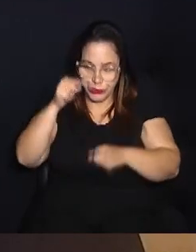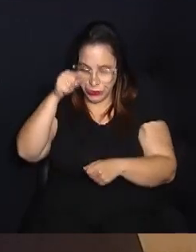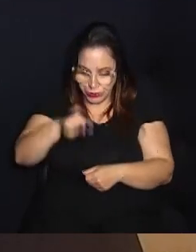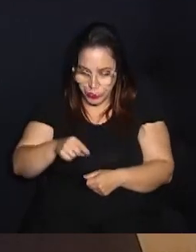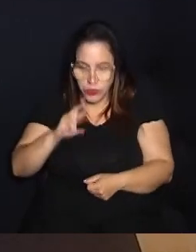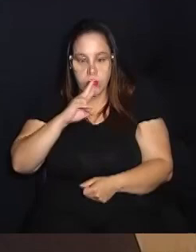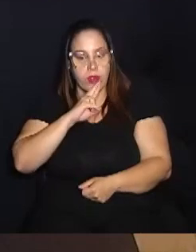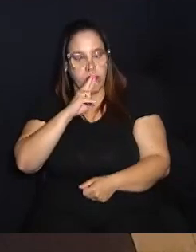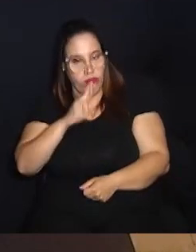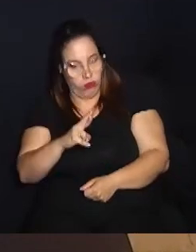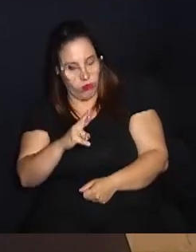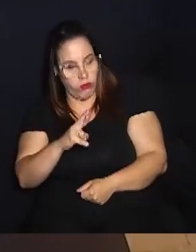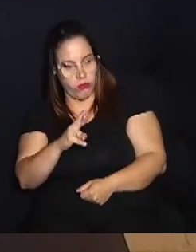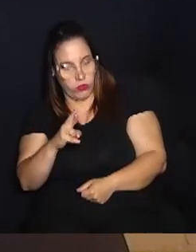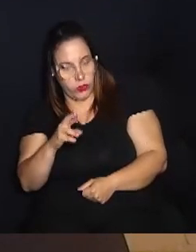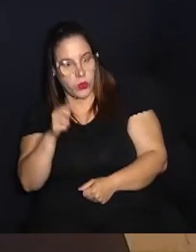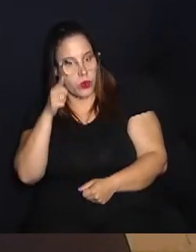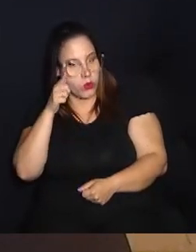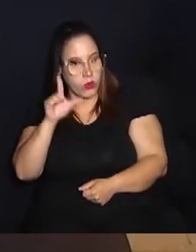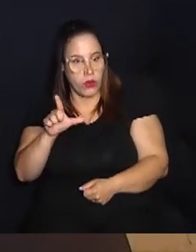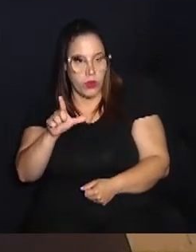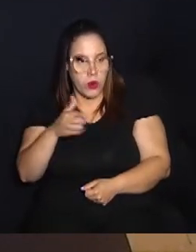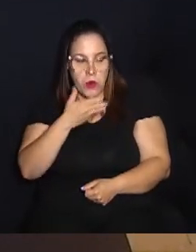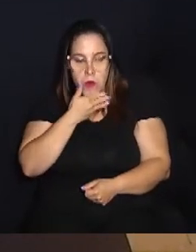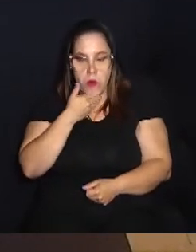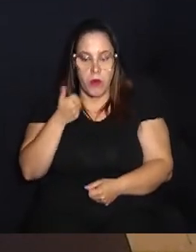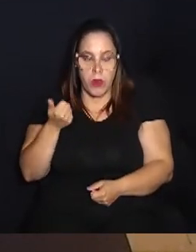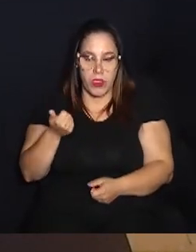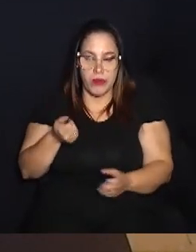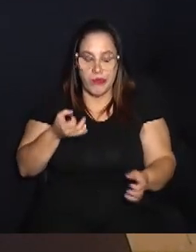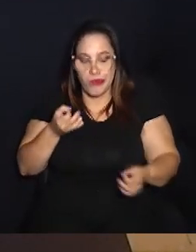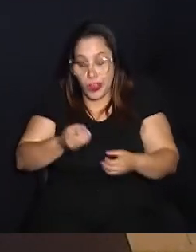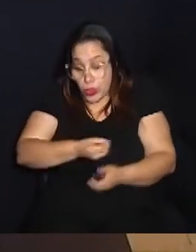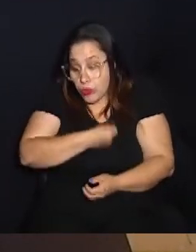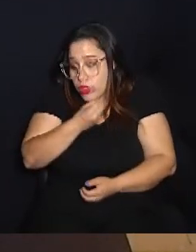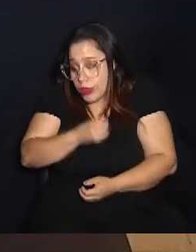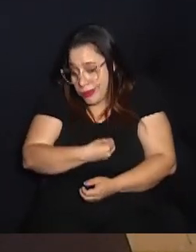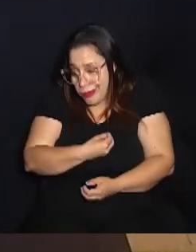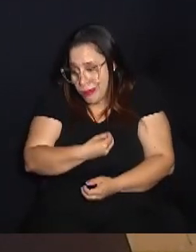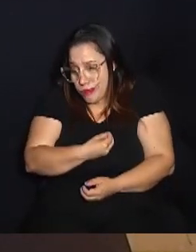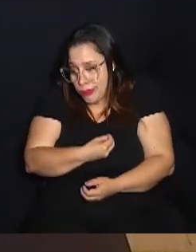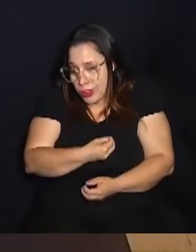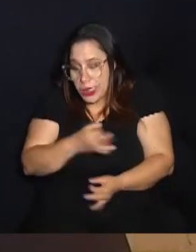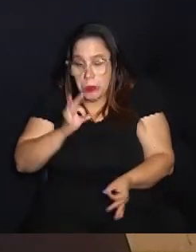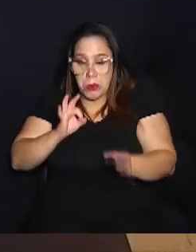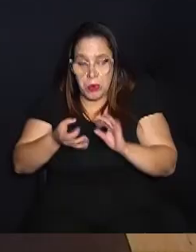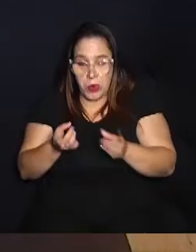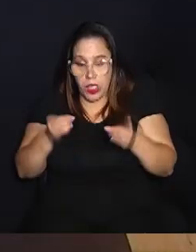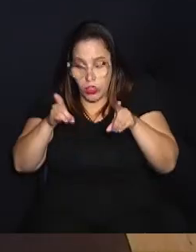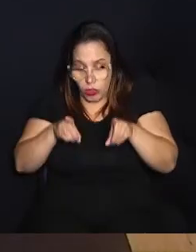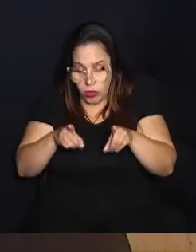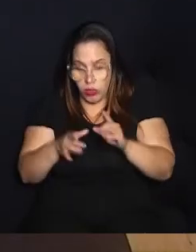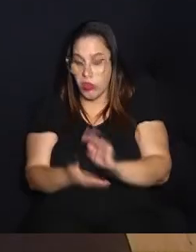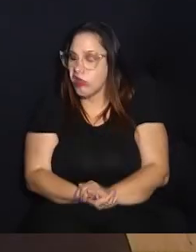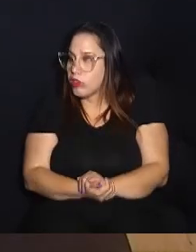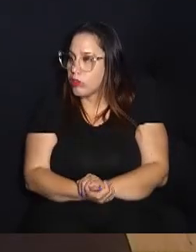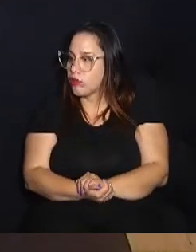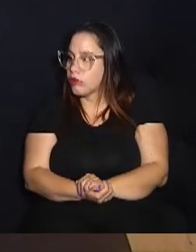transformação daquelas realidades, consegue-se melhores condições de vida, condições mais